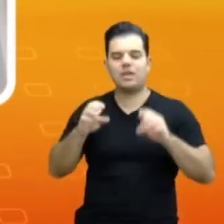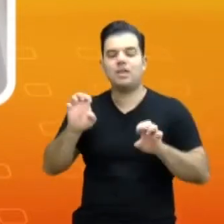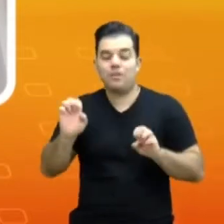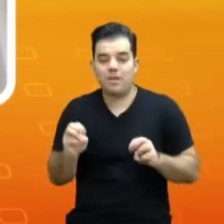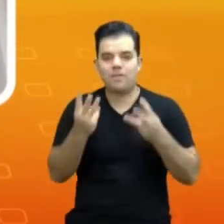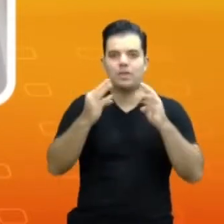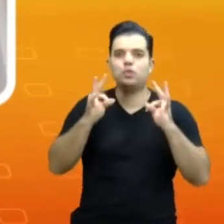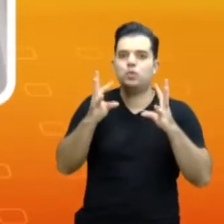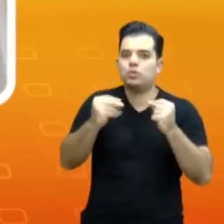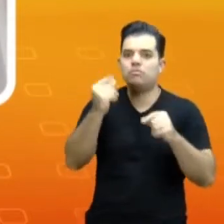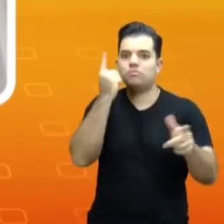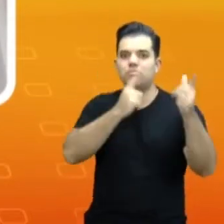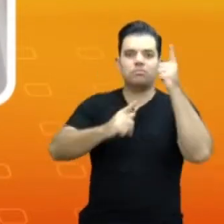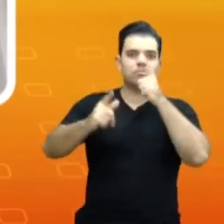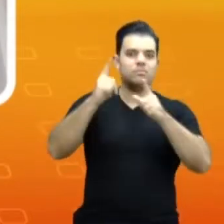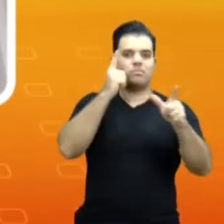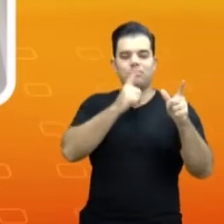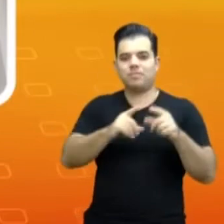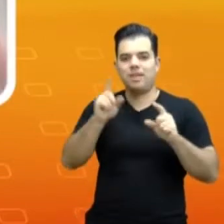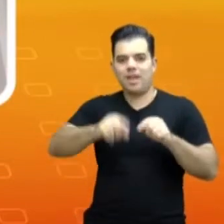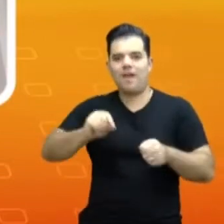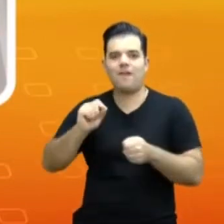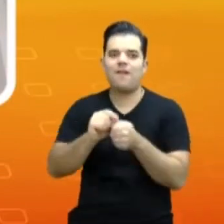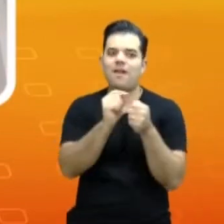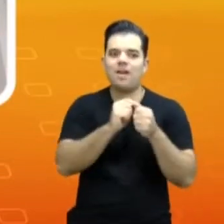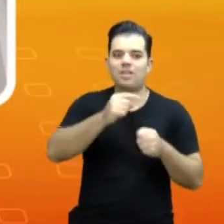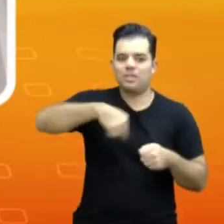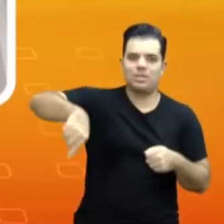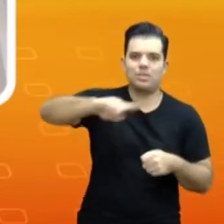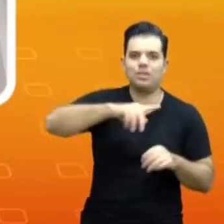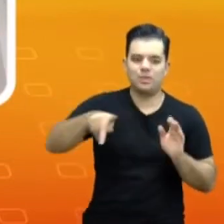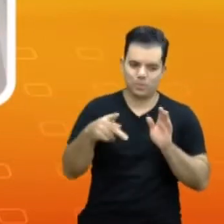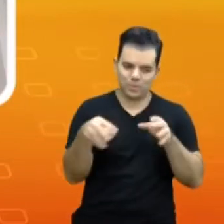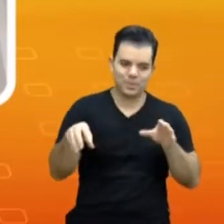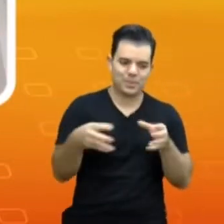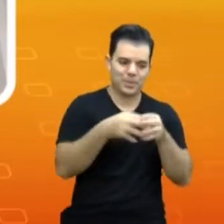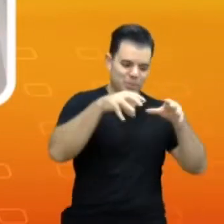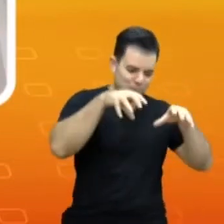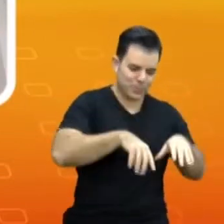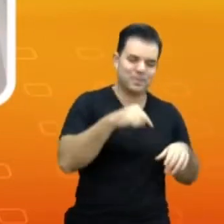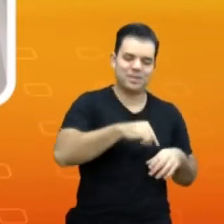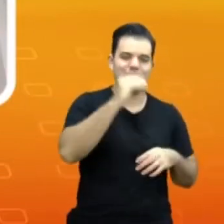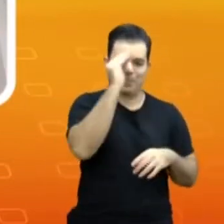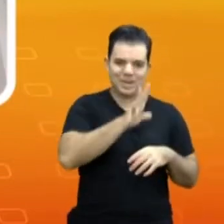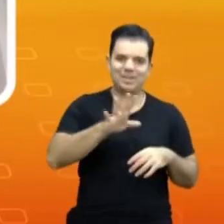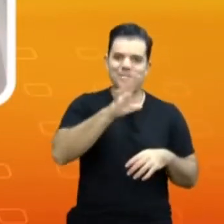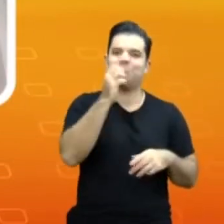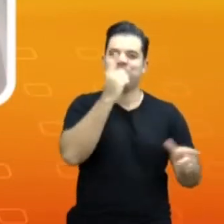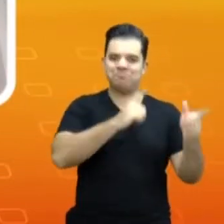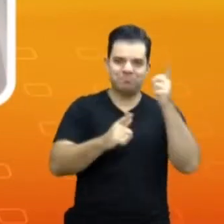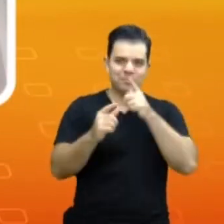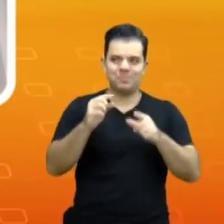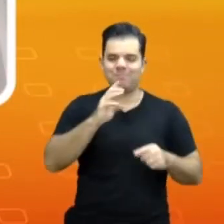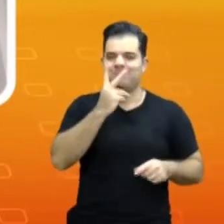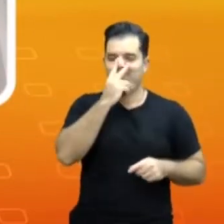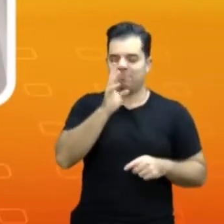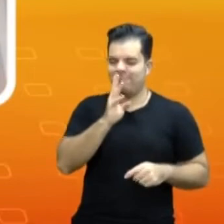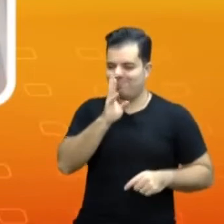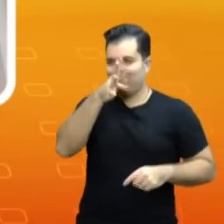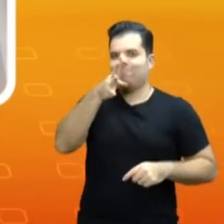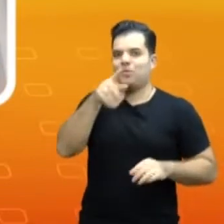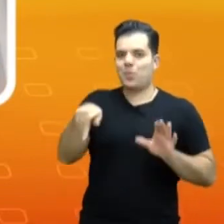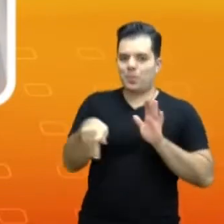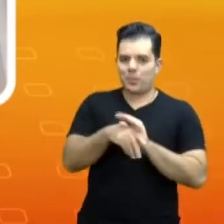ele foi produzido aqui na nossa estação e consolidado. Então a gente foi ousado na